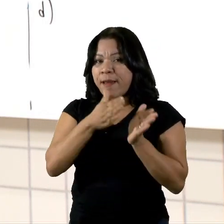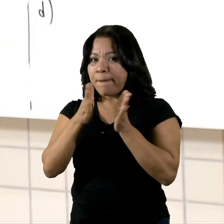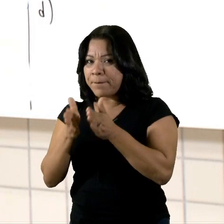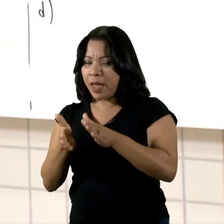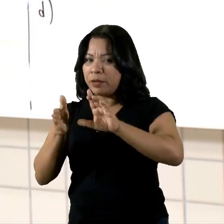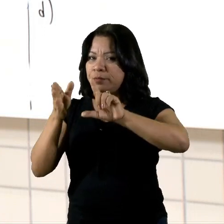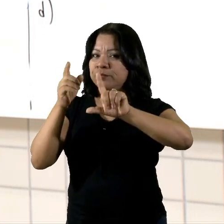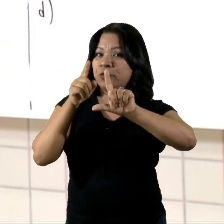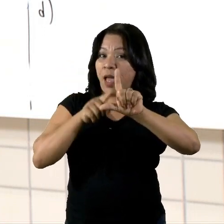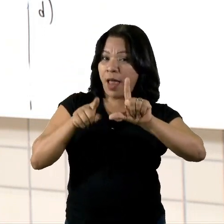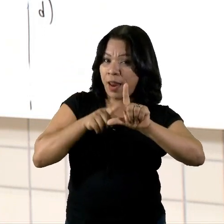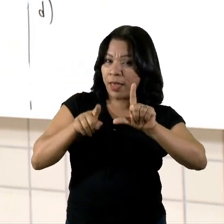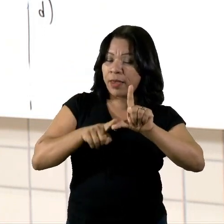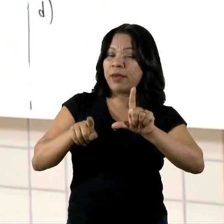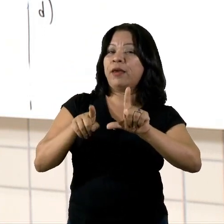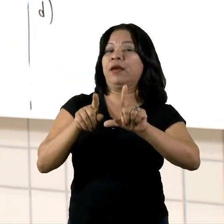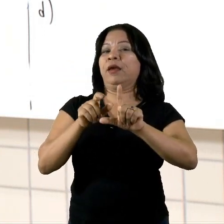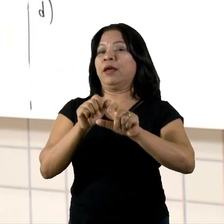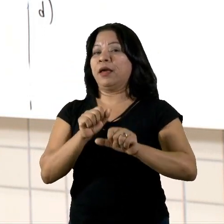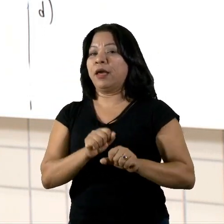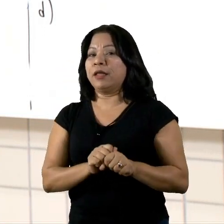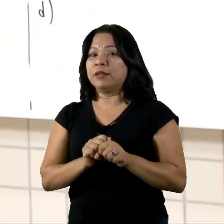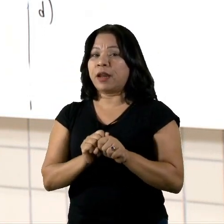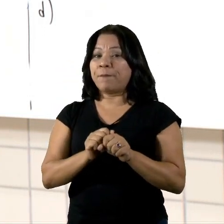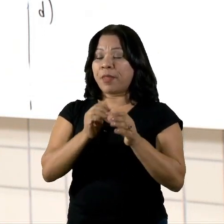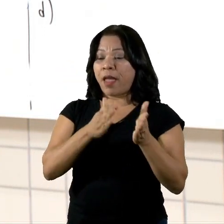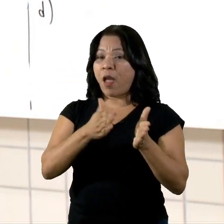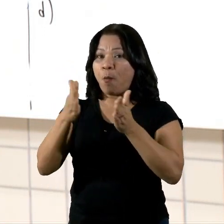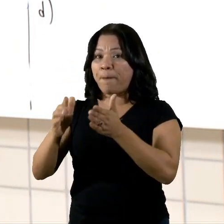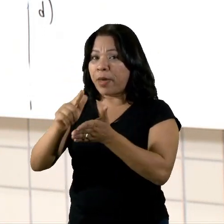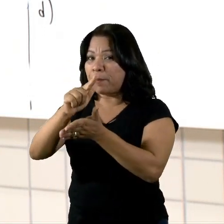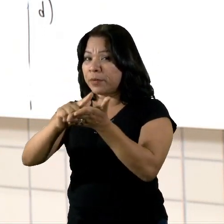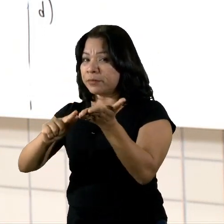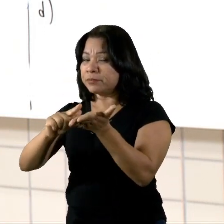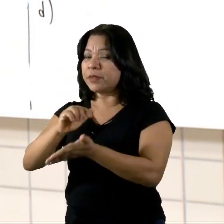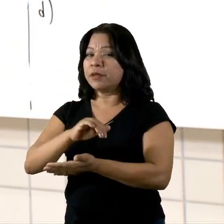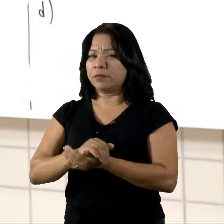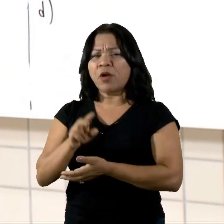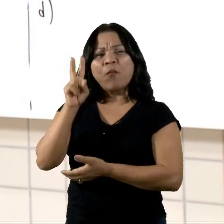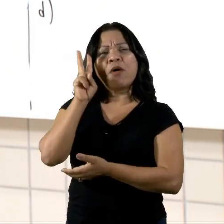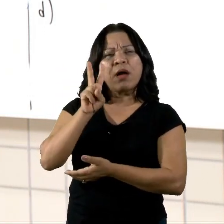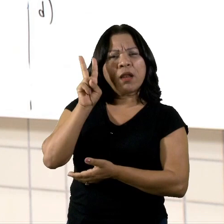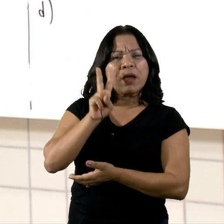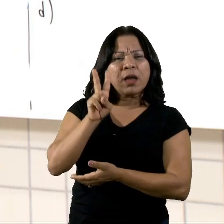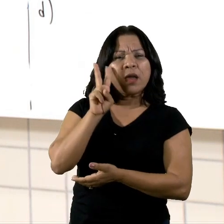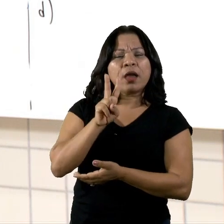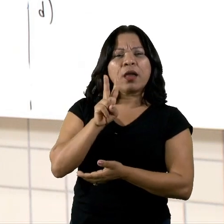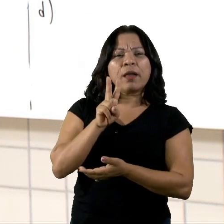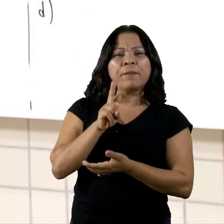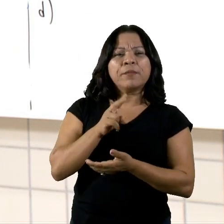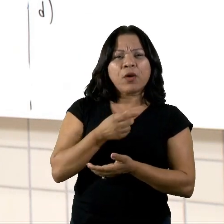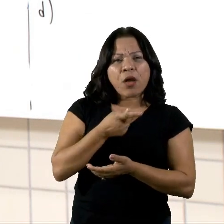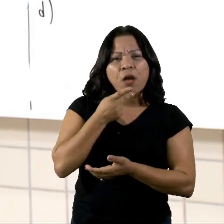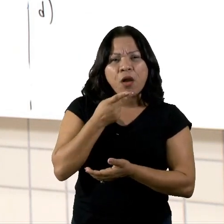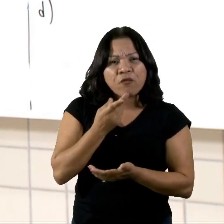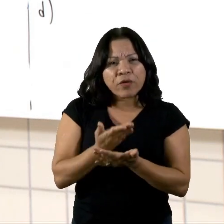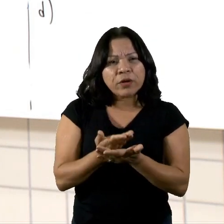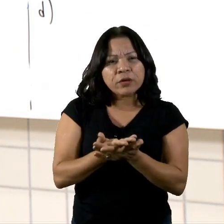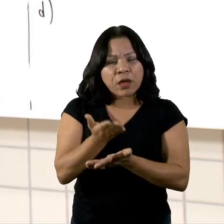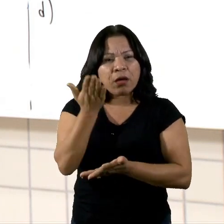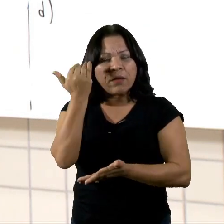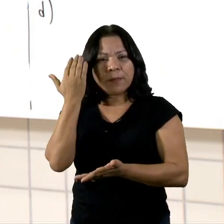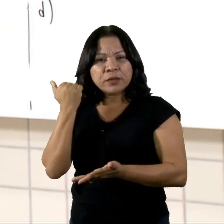das variáveis aqui, a gente chama de parte literal. Tá ok? Vocês lembram que eu comentei na aula anterior que a gente pode chamar